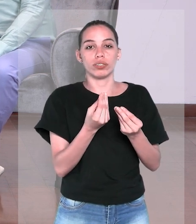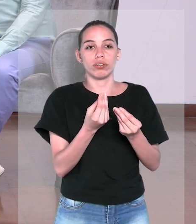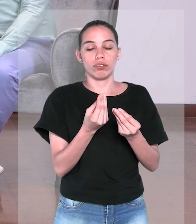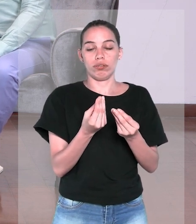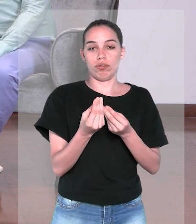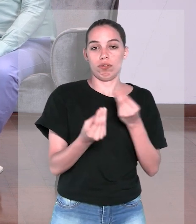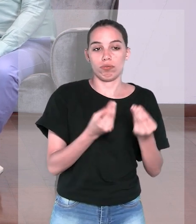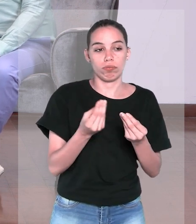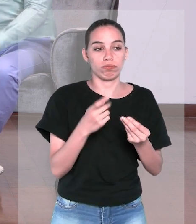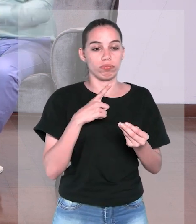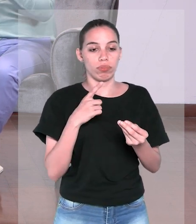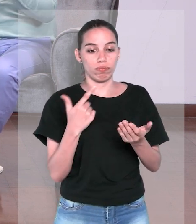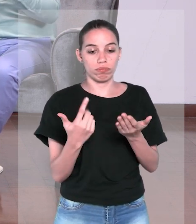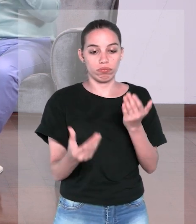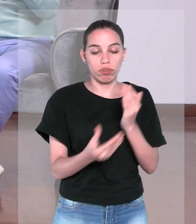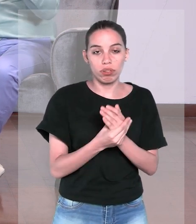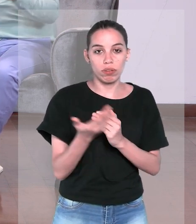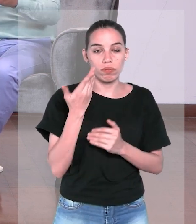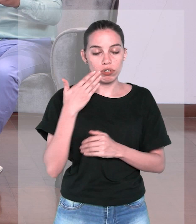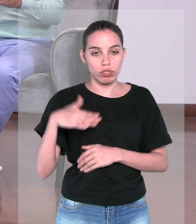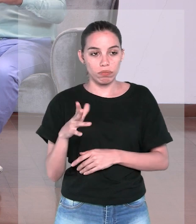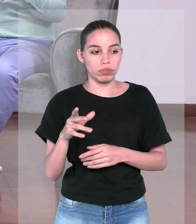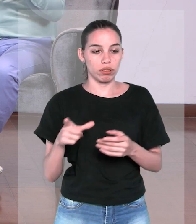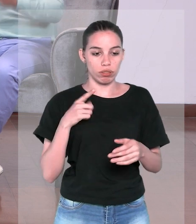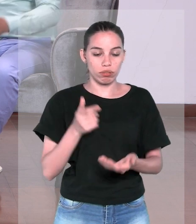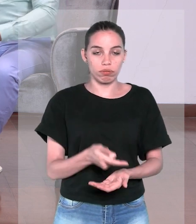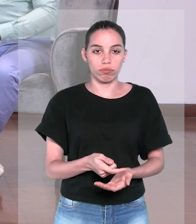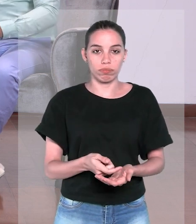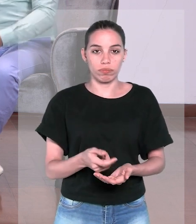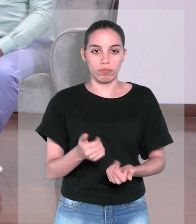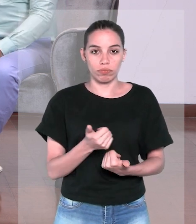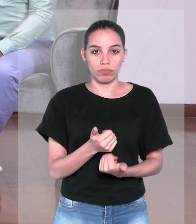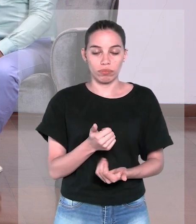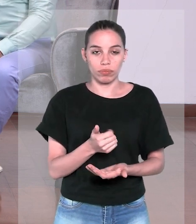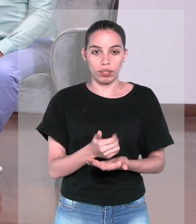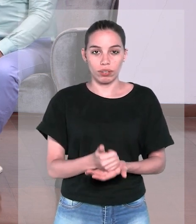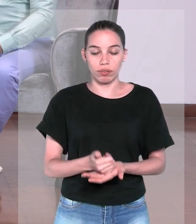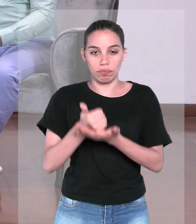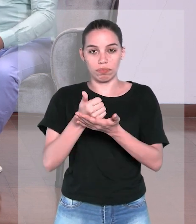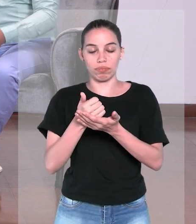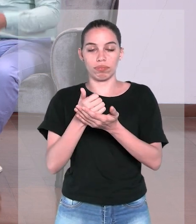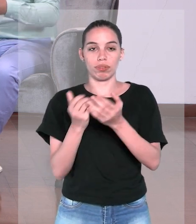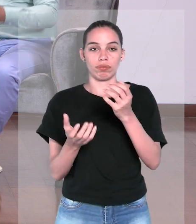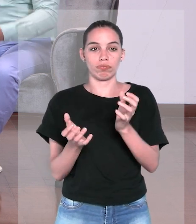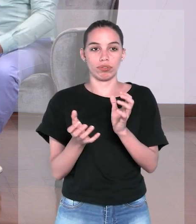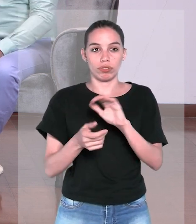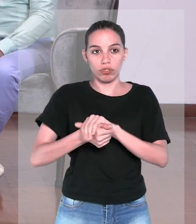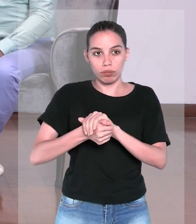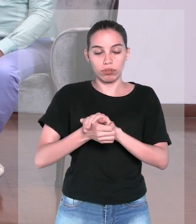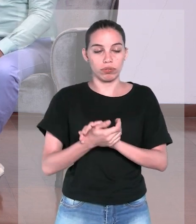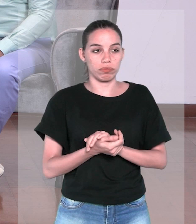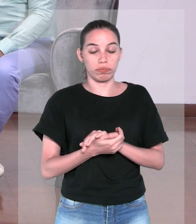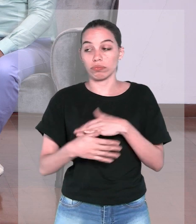ela foi desde todo sempre pensada, direcionada para esse leitor, o leitor criança, o leitor